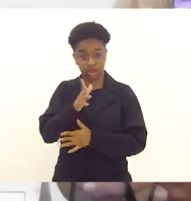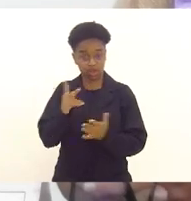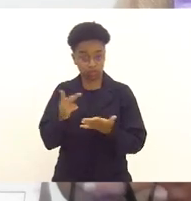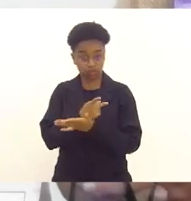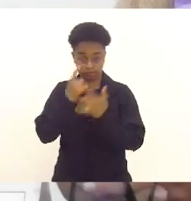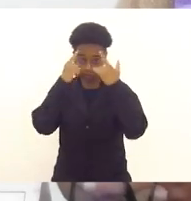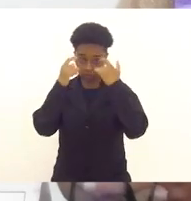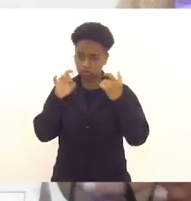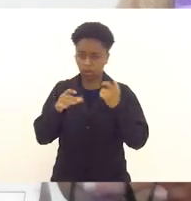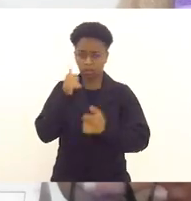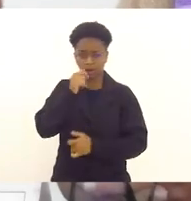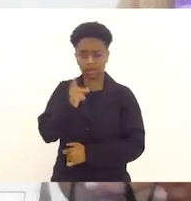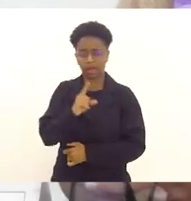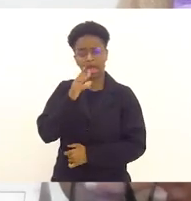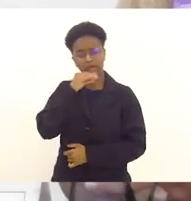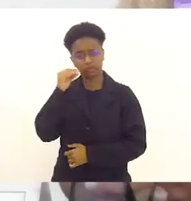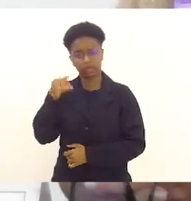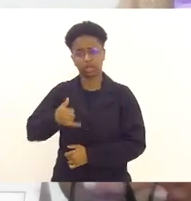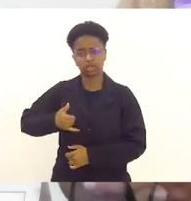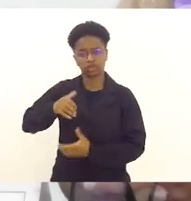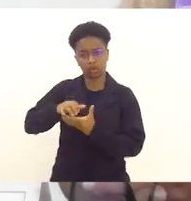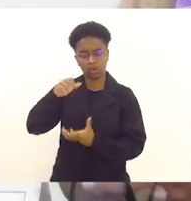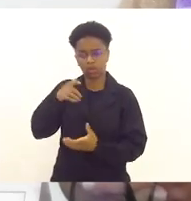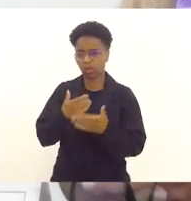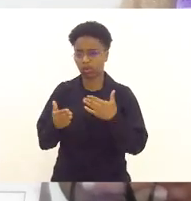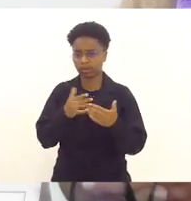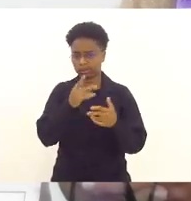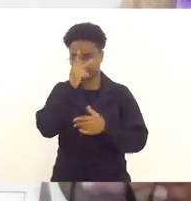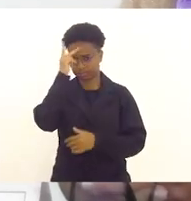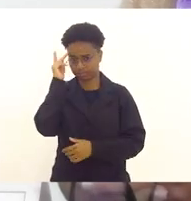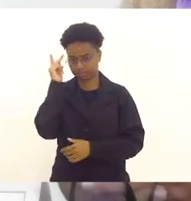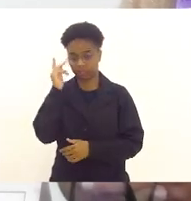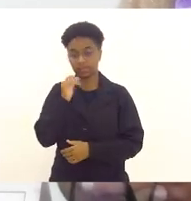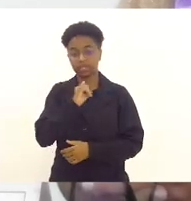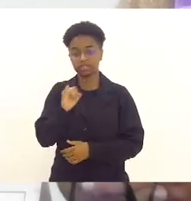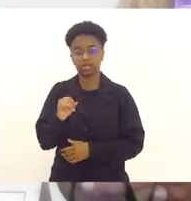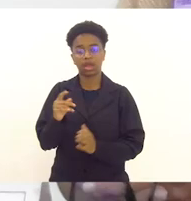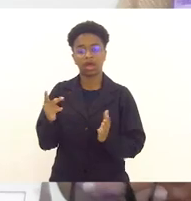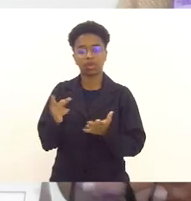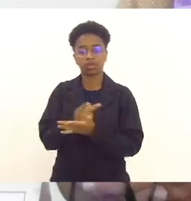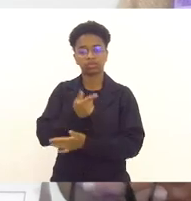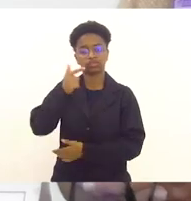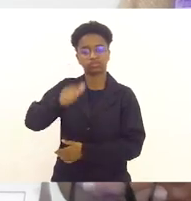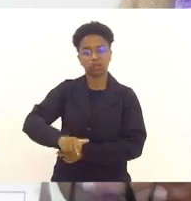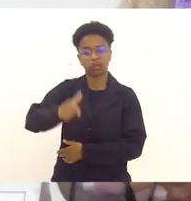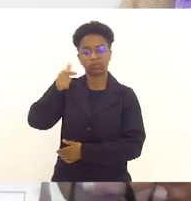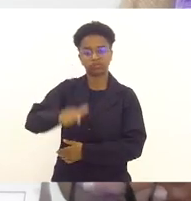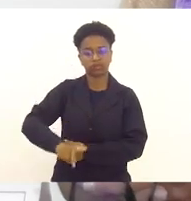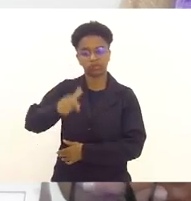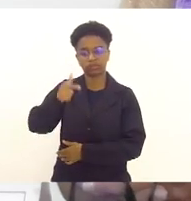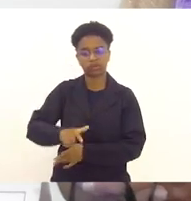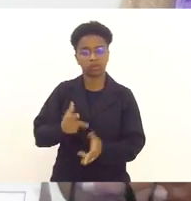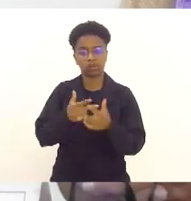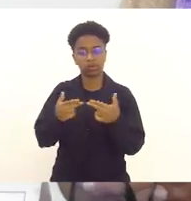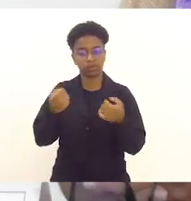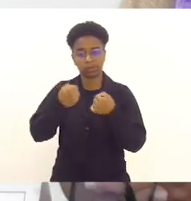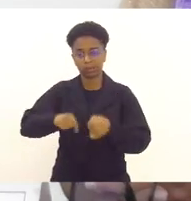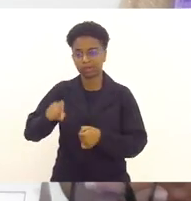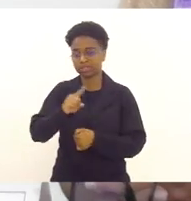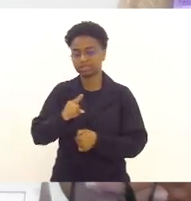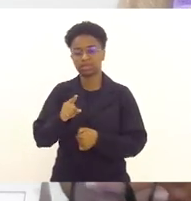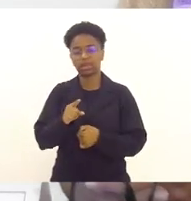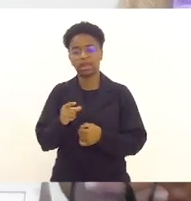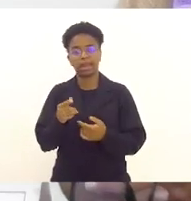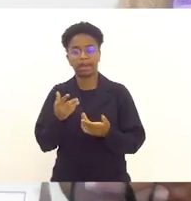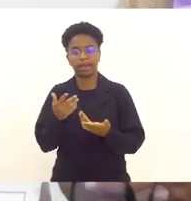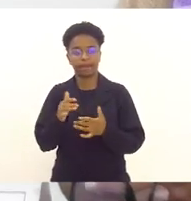só mulher mas adolescentes idosos qualquer pessoa ah excessivas requisições desnecessárias a procedimentos de